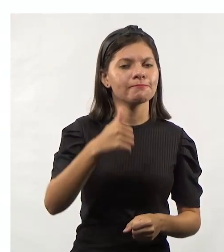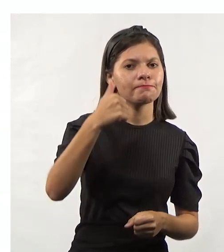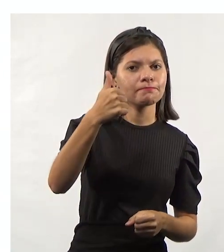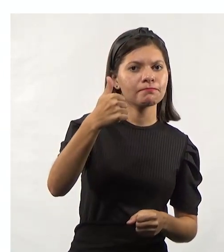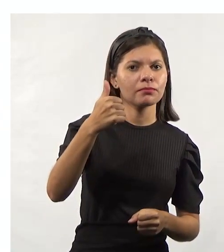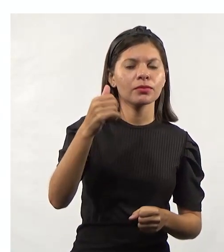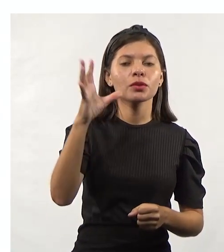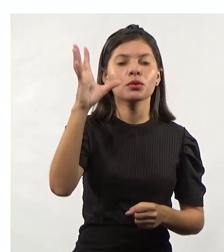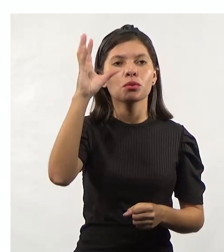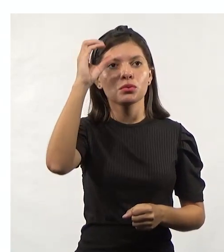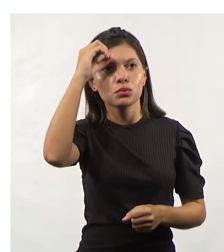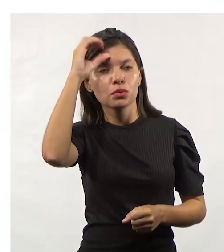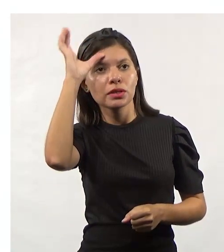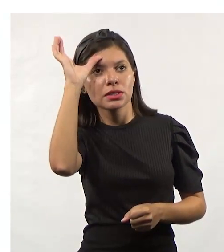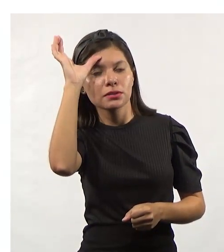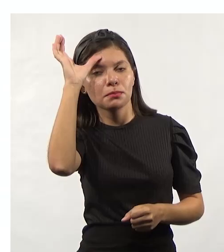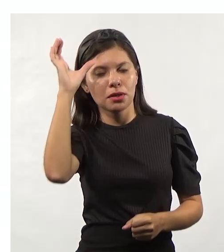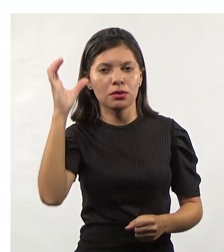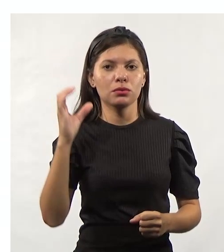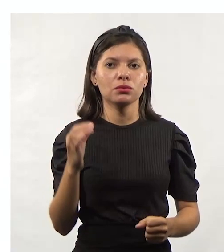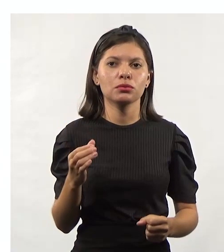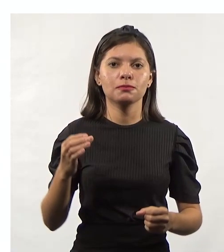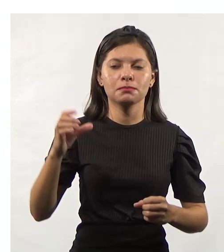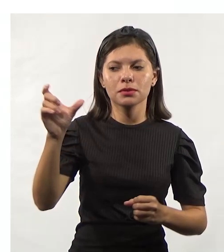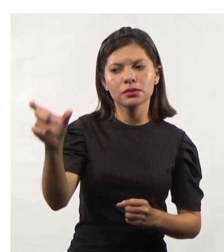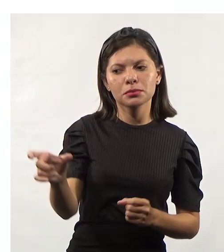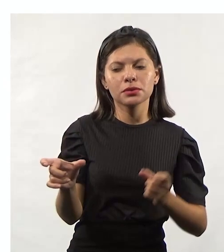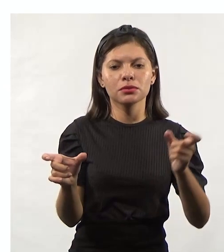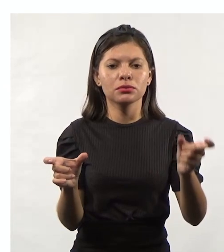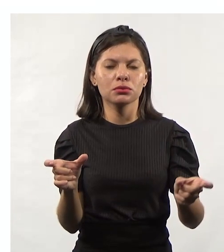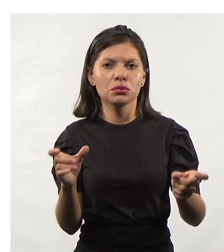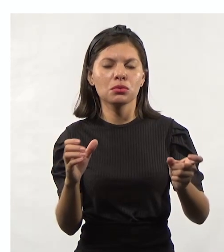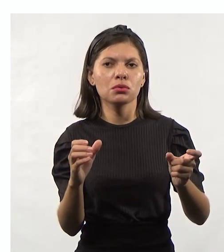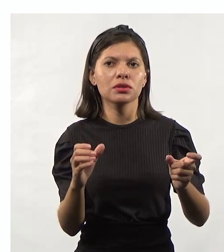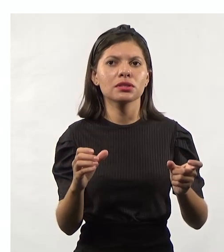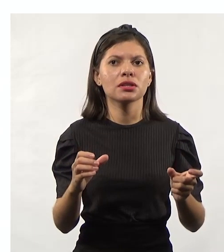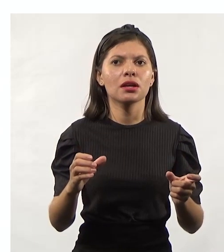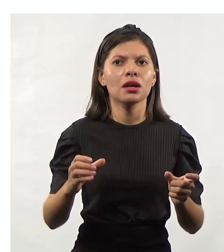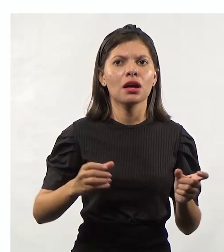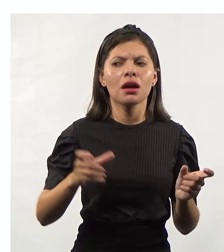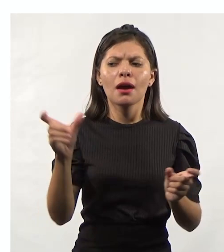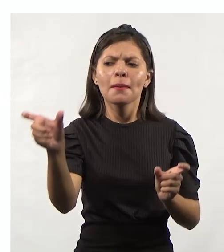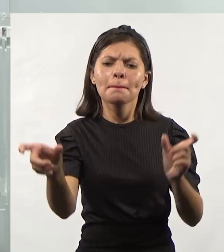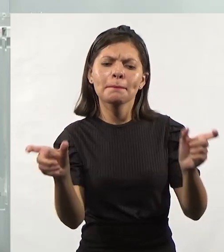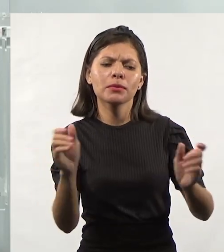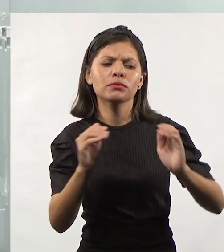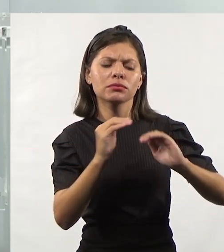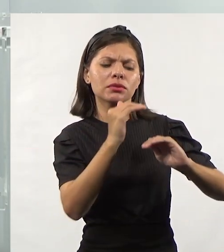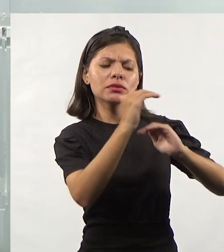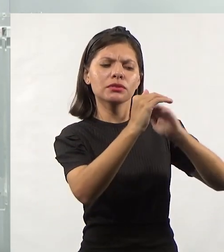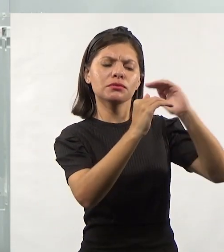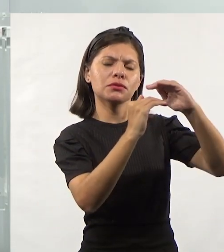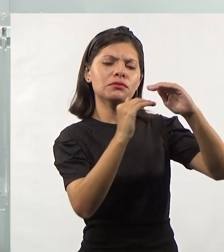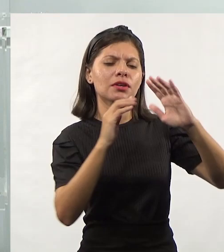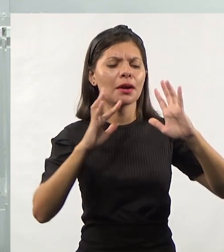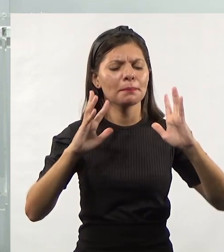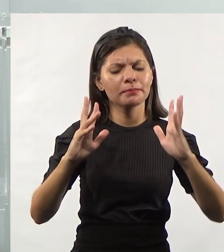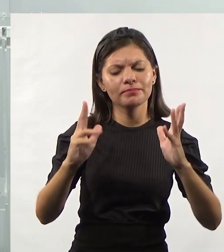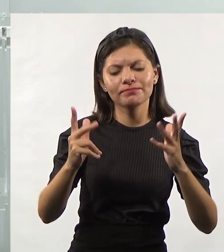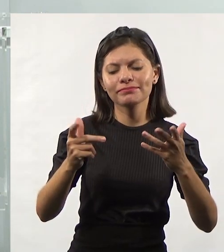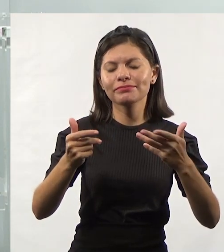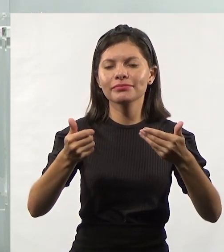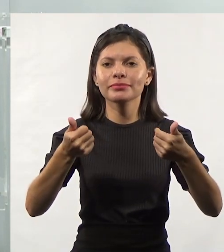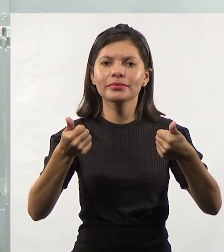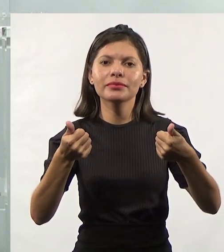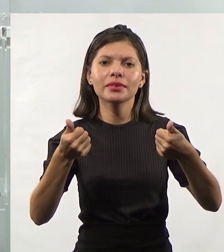ela privilegia o conhecimento construído pelos indivíduos. Aquilo que o indivíduo desenvolveu em